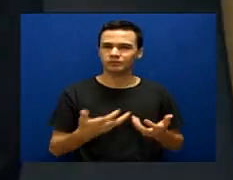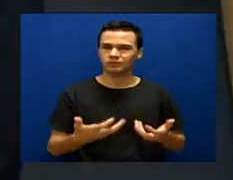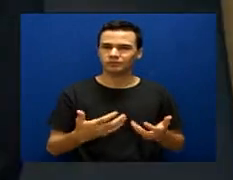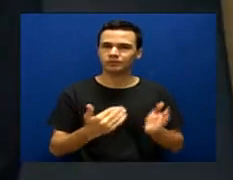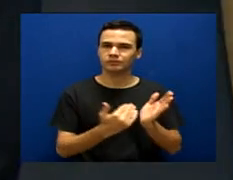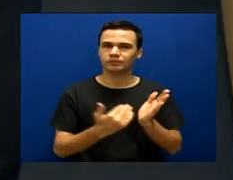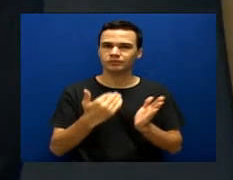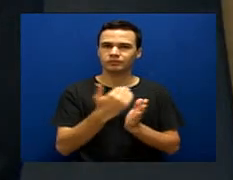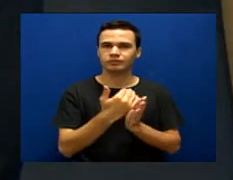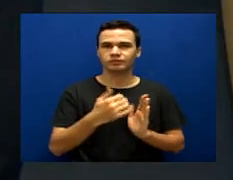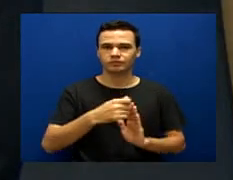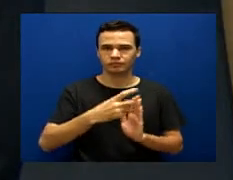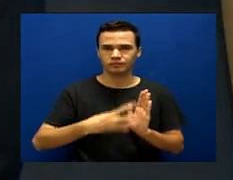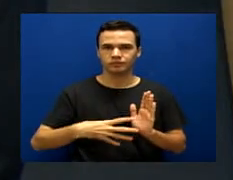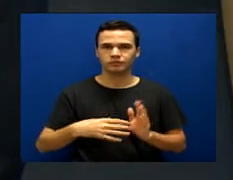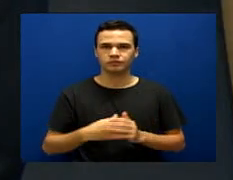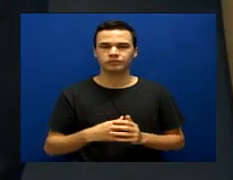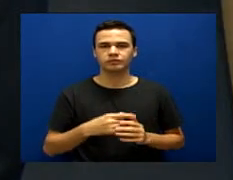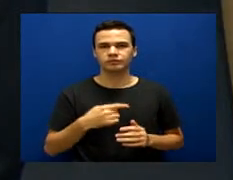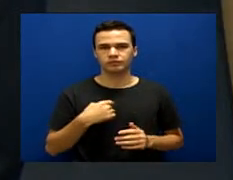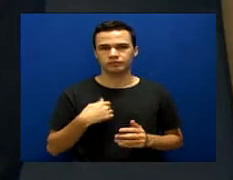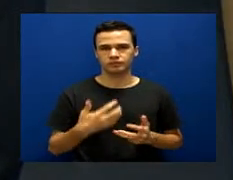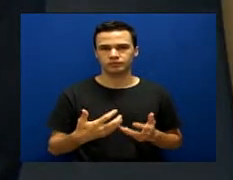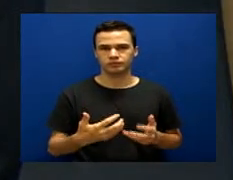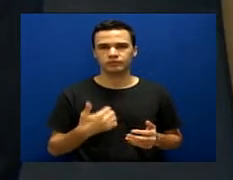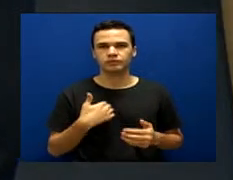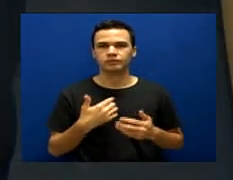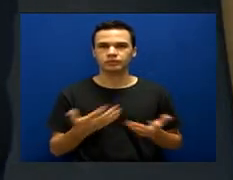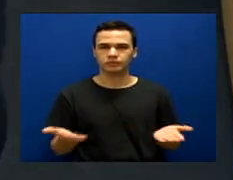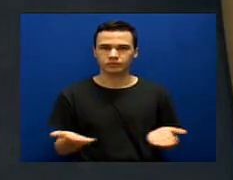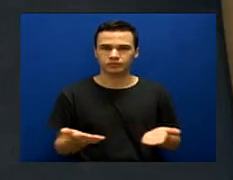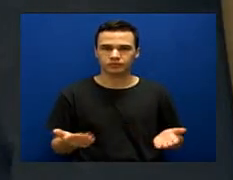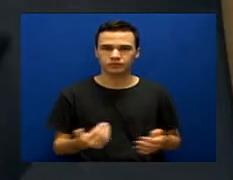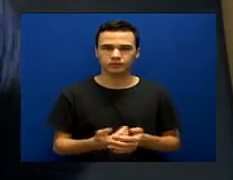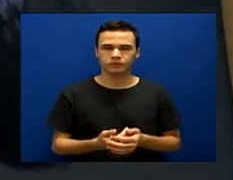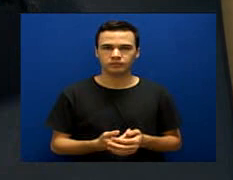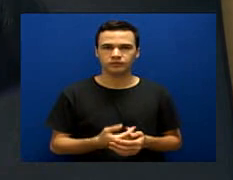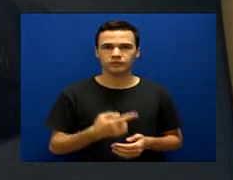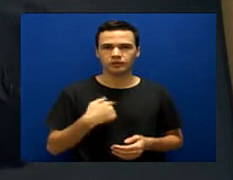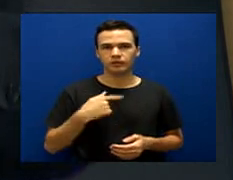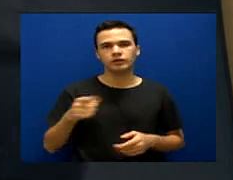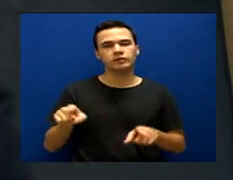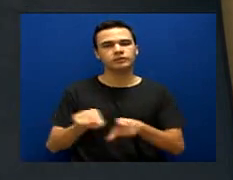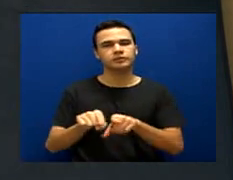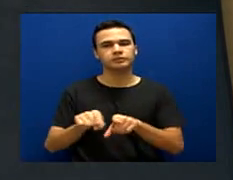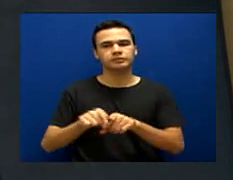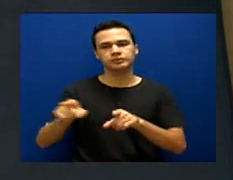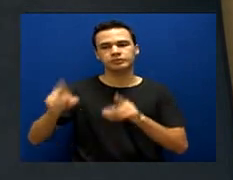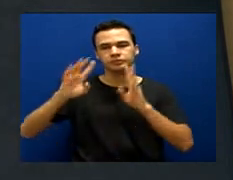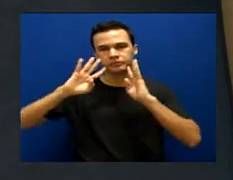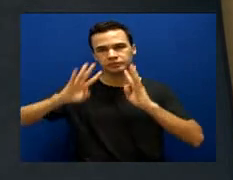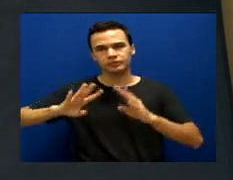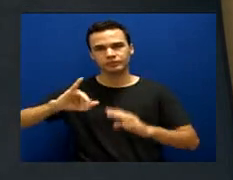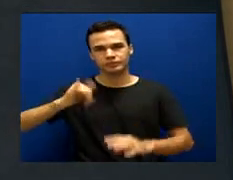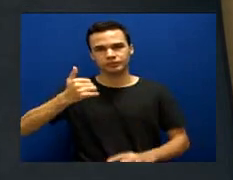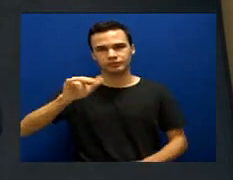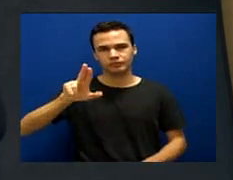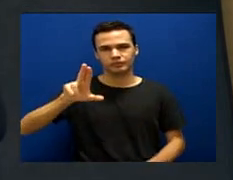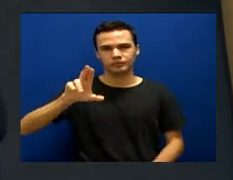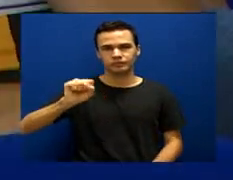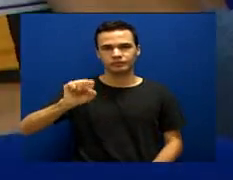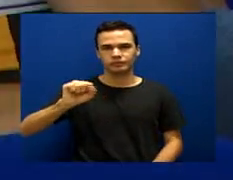alguma colocação? Eu acho que é importante. Eu não sei a dinâmica. Se tá eu gostaria, então, atendeu aquilo que também a Jussara